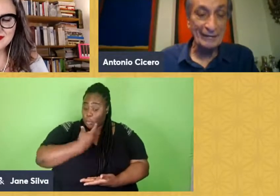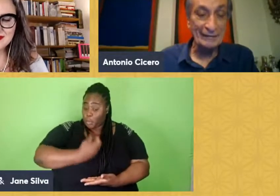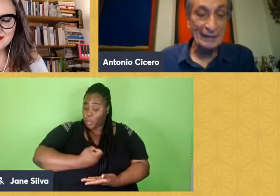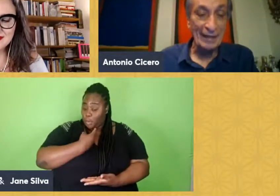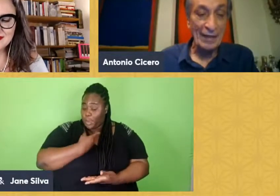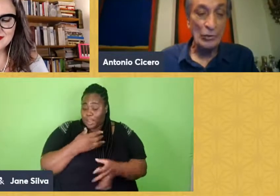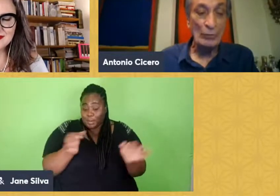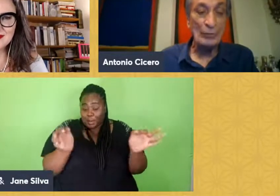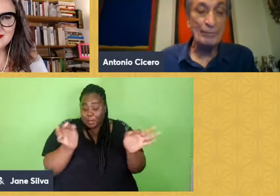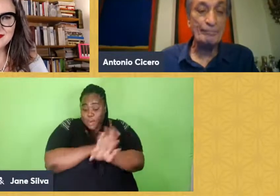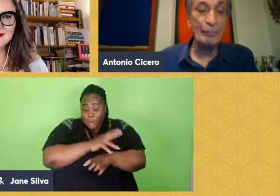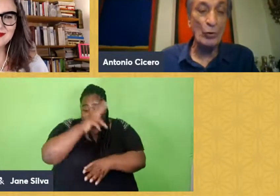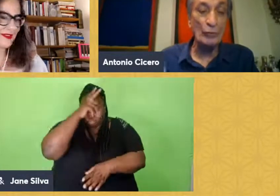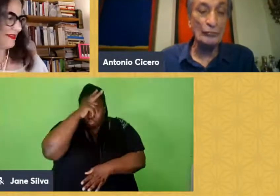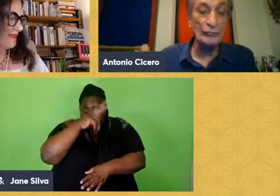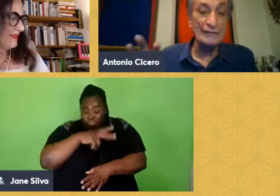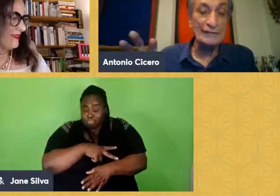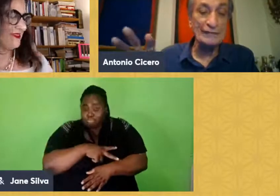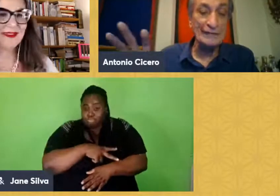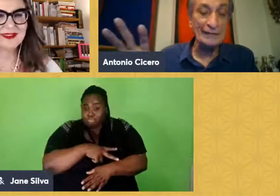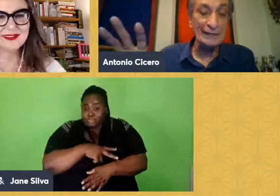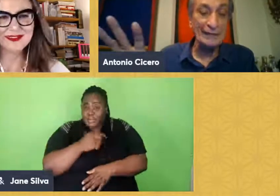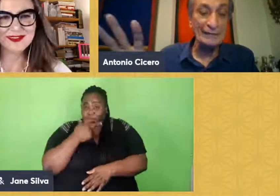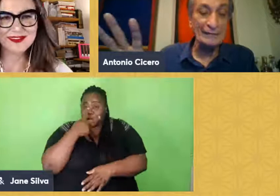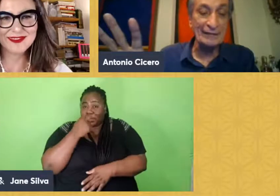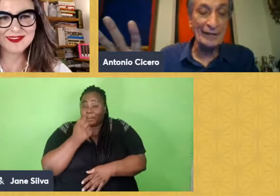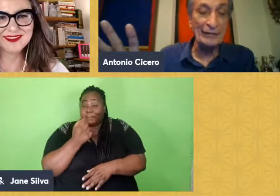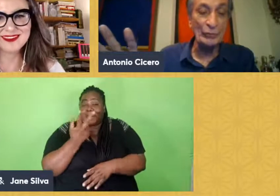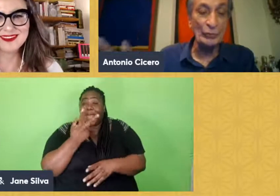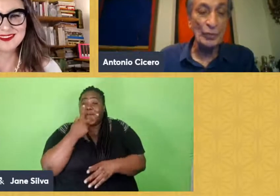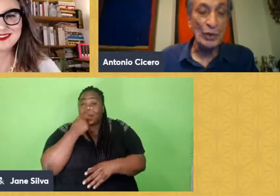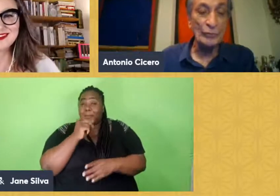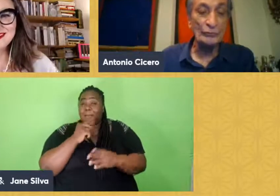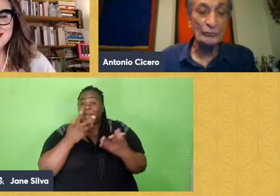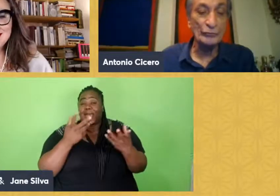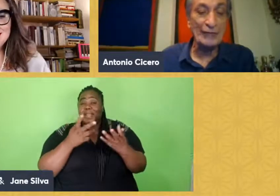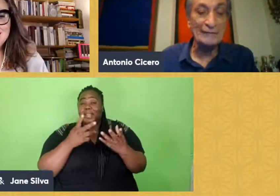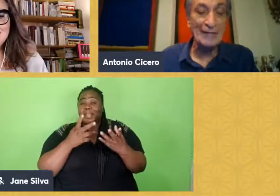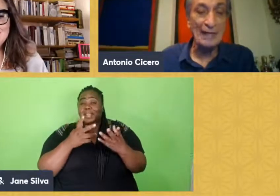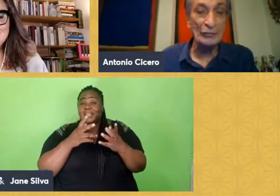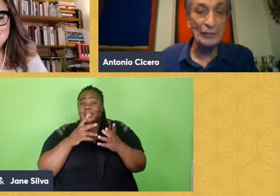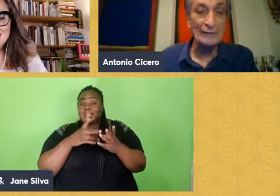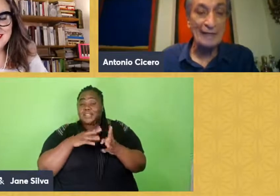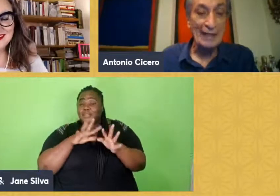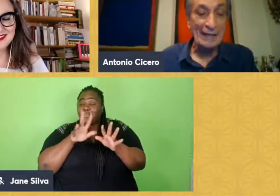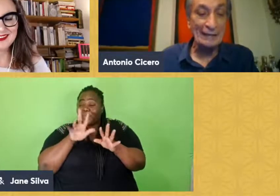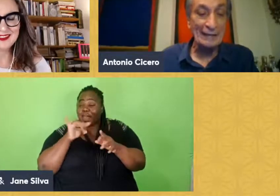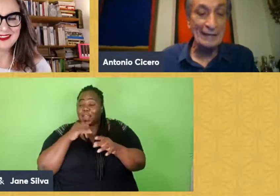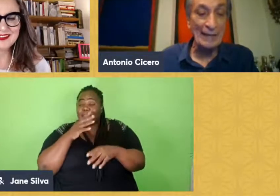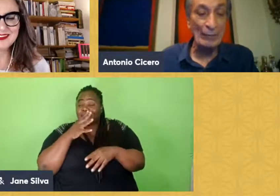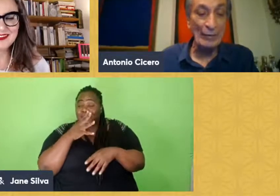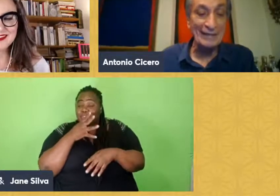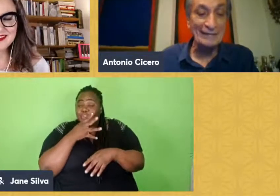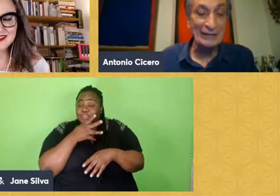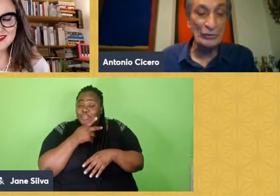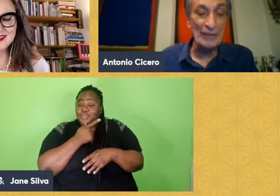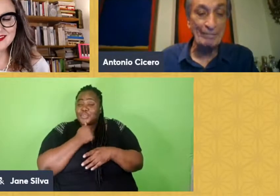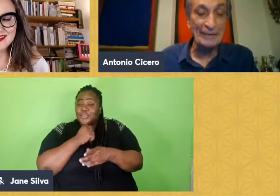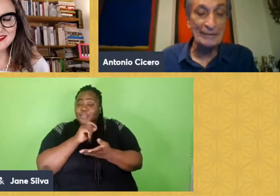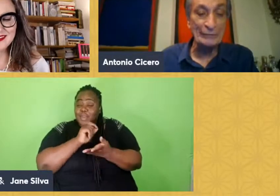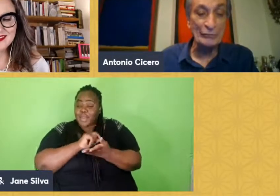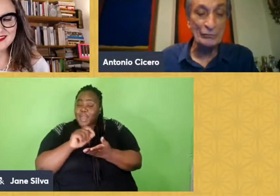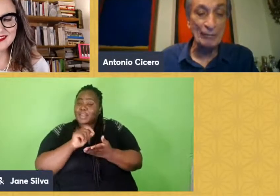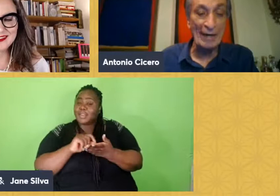se pensa, como um polvo a distender-se lento no fundo das águas, entre anêmonas que